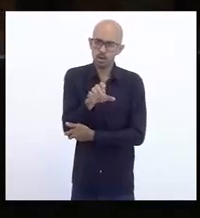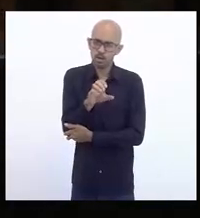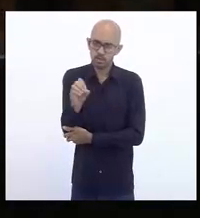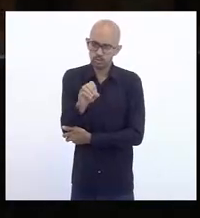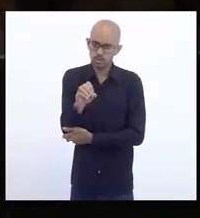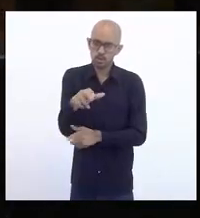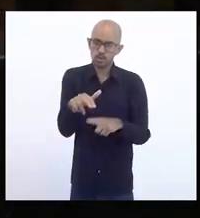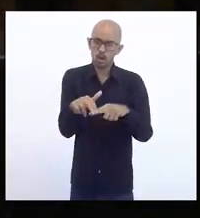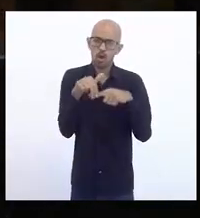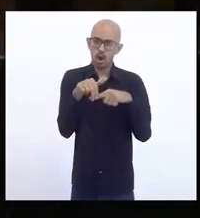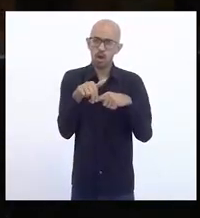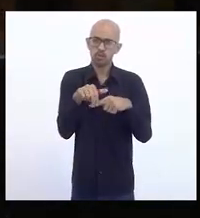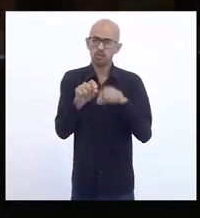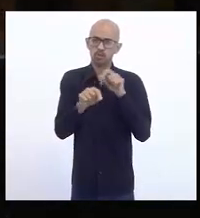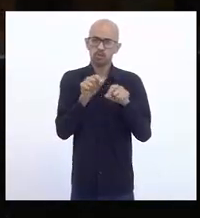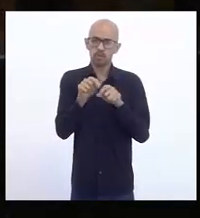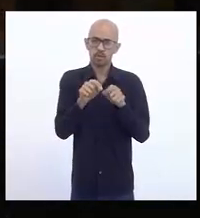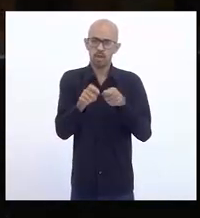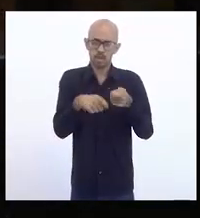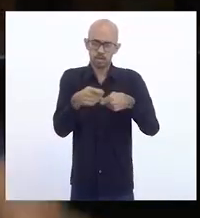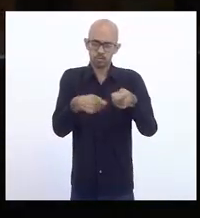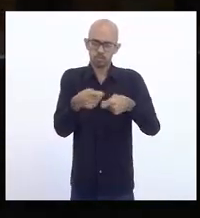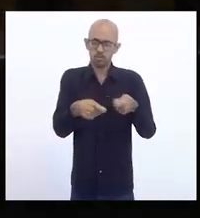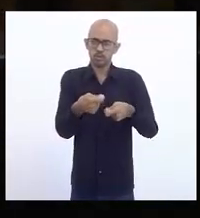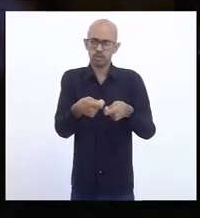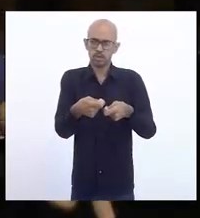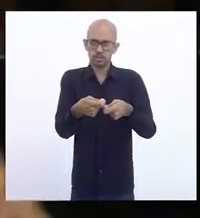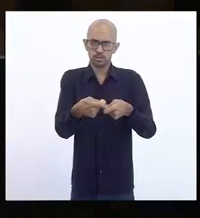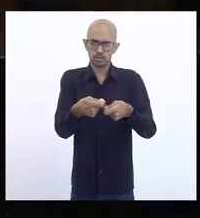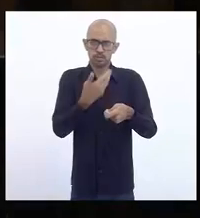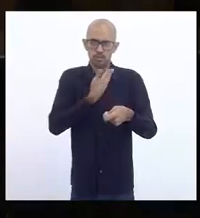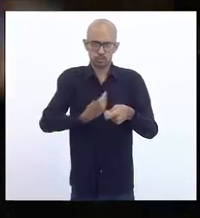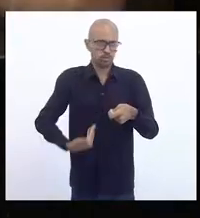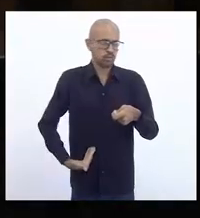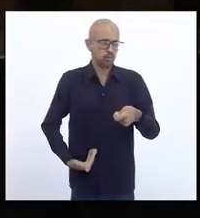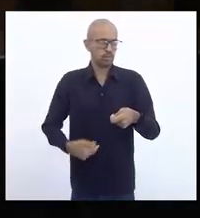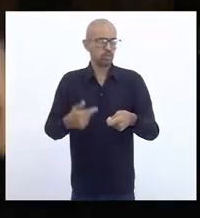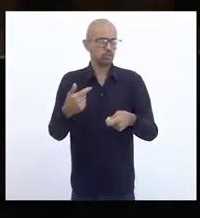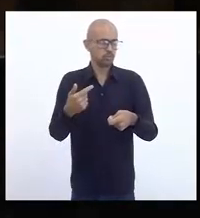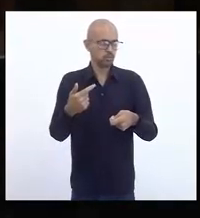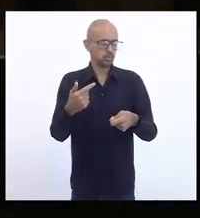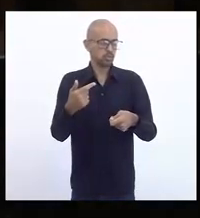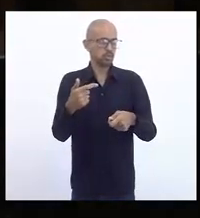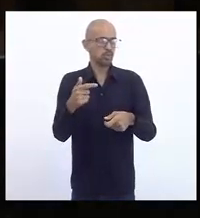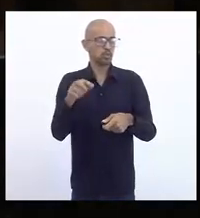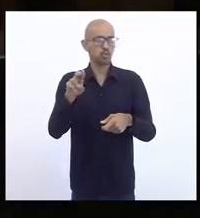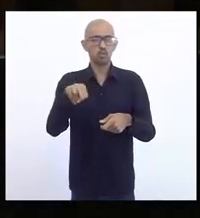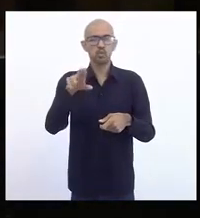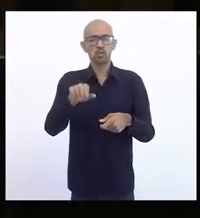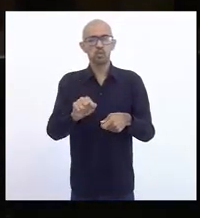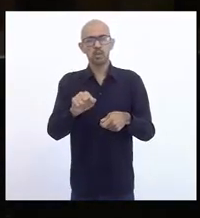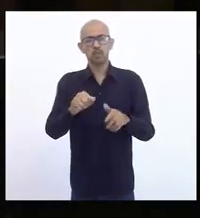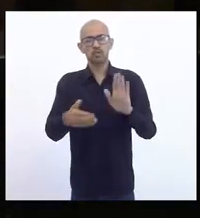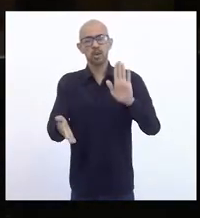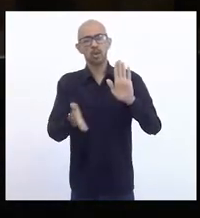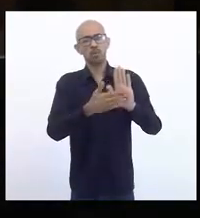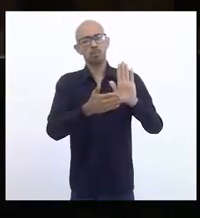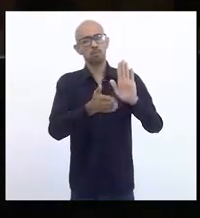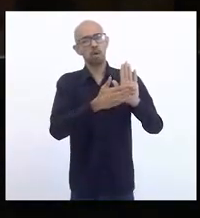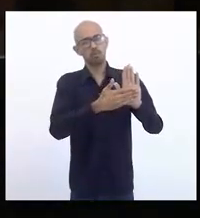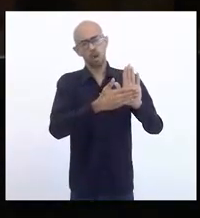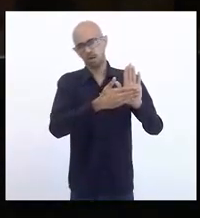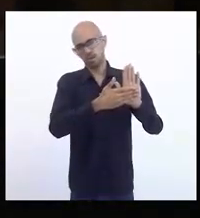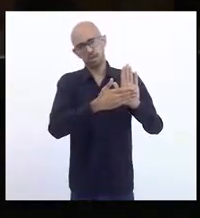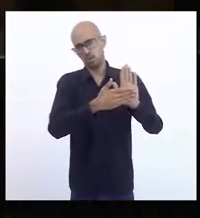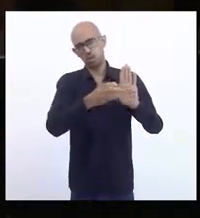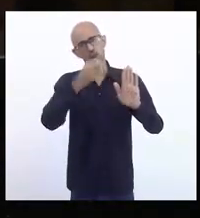por conta de administração de governos que não, nunca tiveram compromisso com